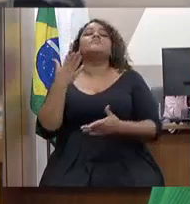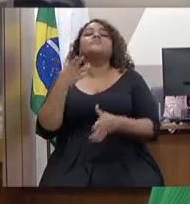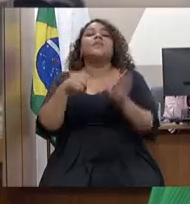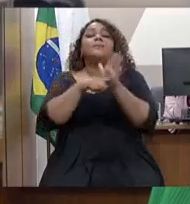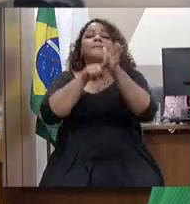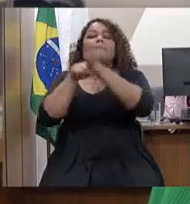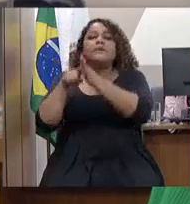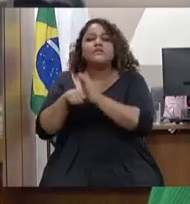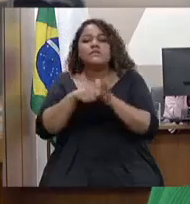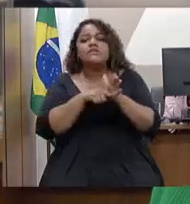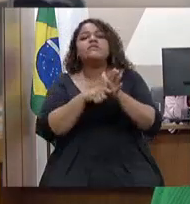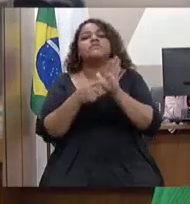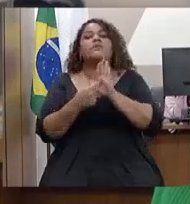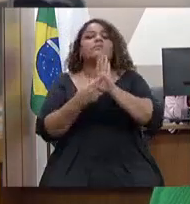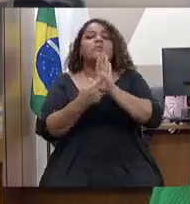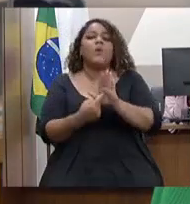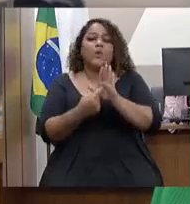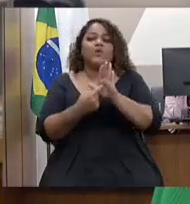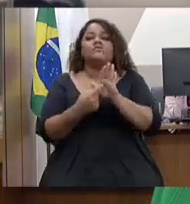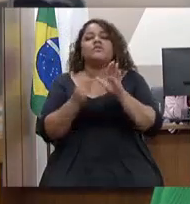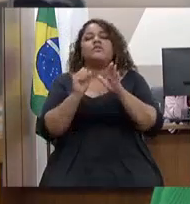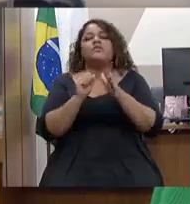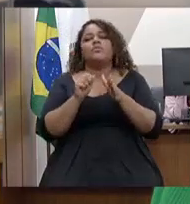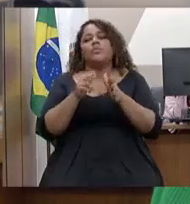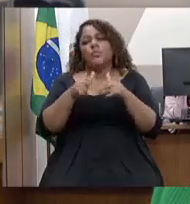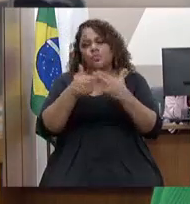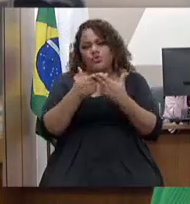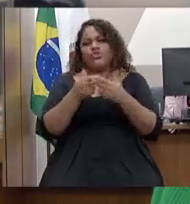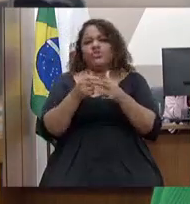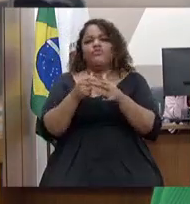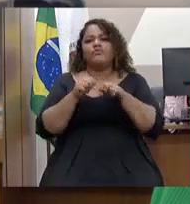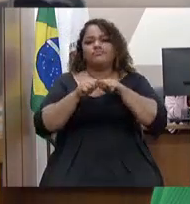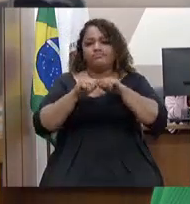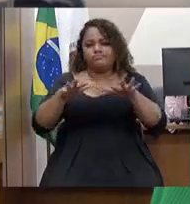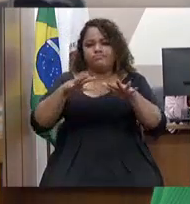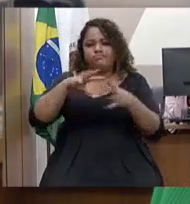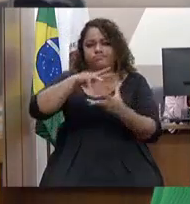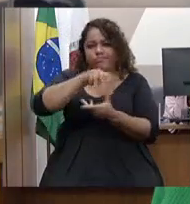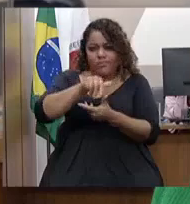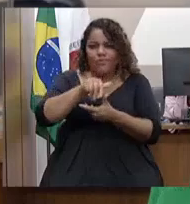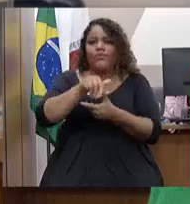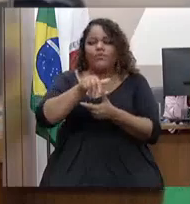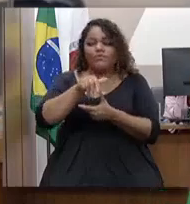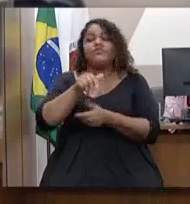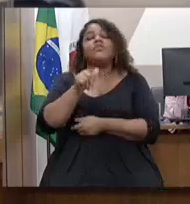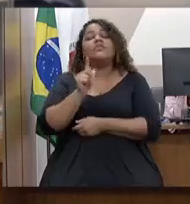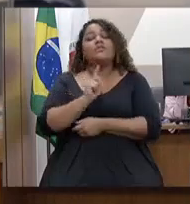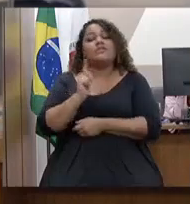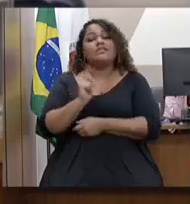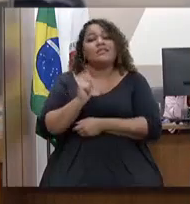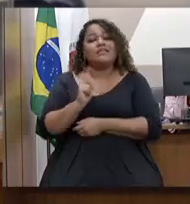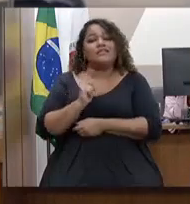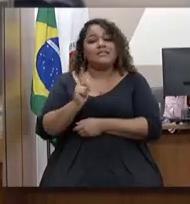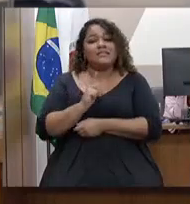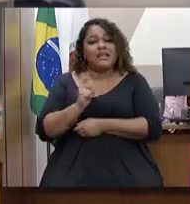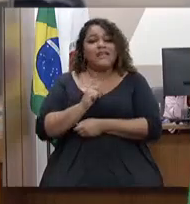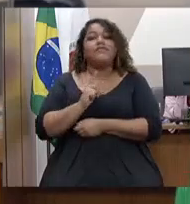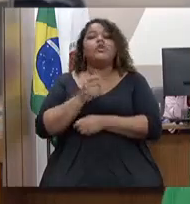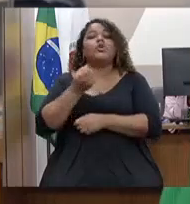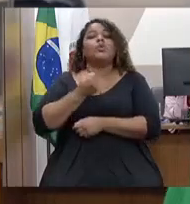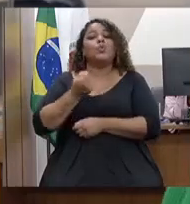acidentes no local de trabalho chegaram cair em 2020 próprio porque nós ficamos fora do local de